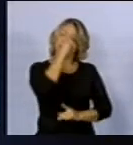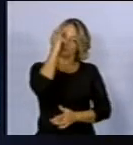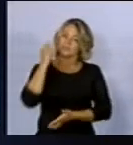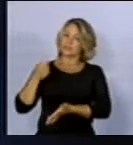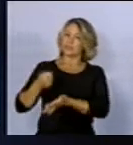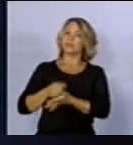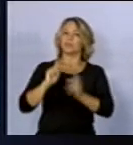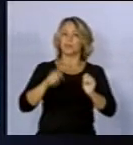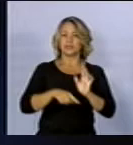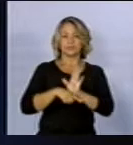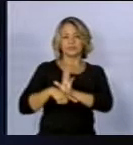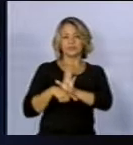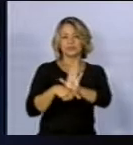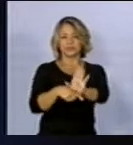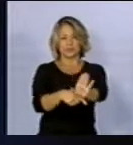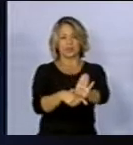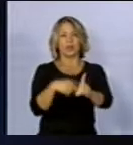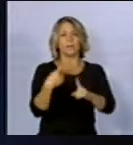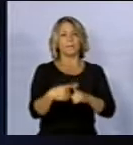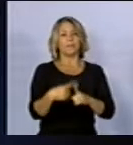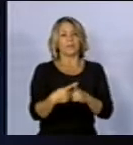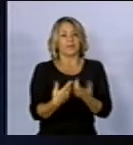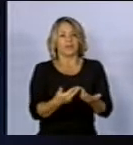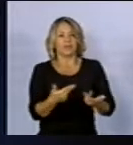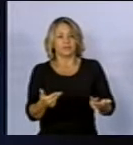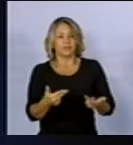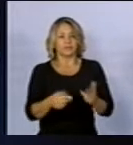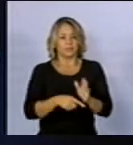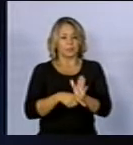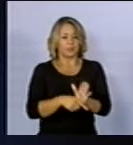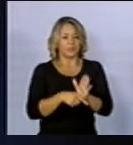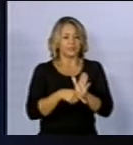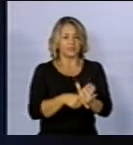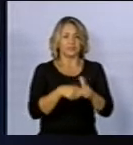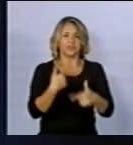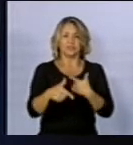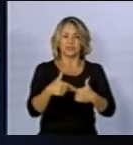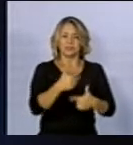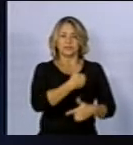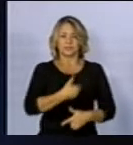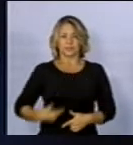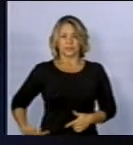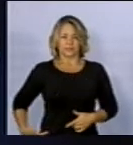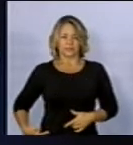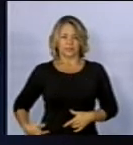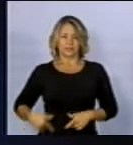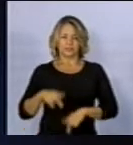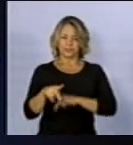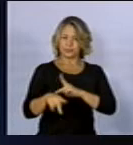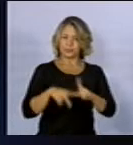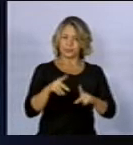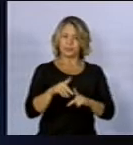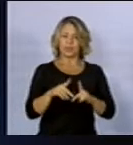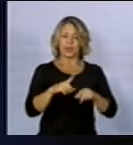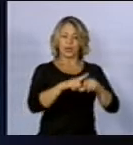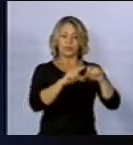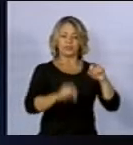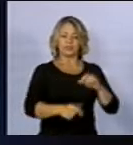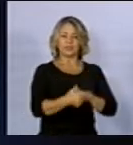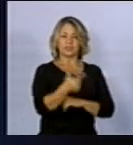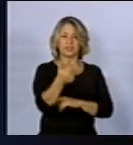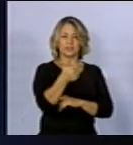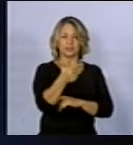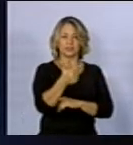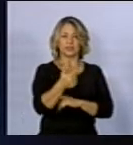ajudar nesse caso porque se trata de prestação de serviço público o artigo segundo foca o